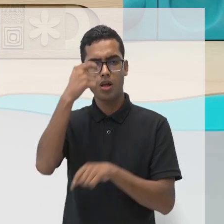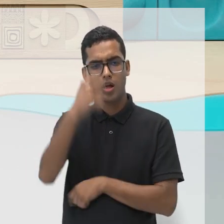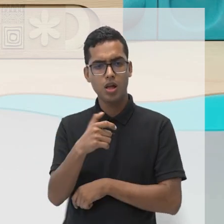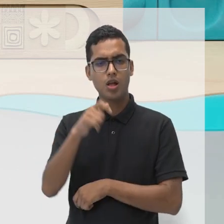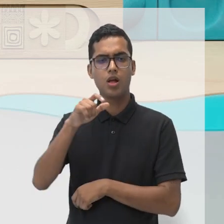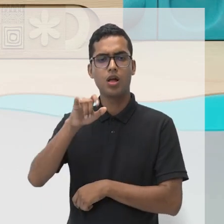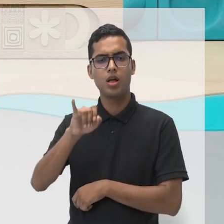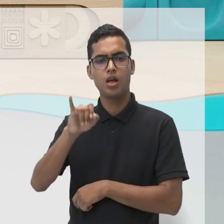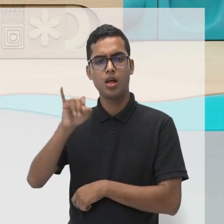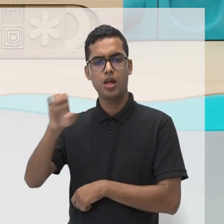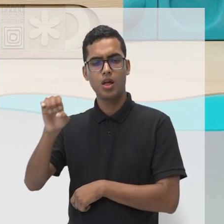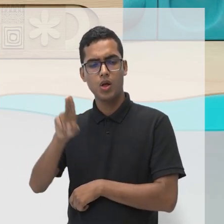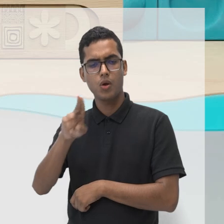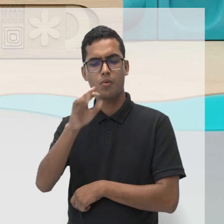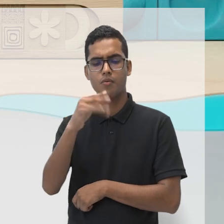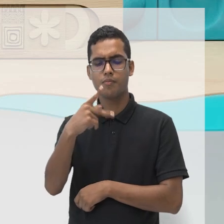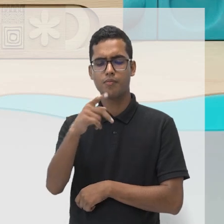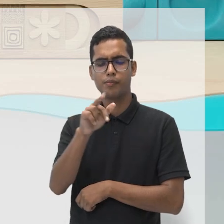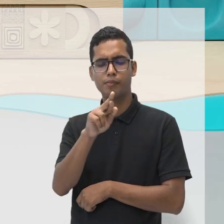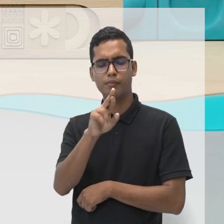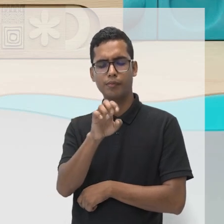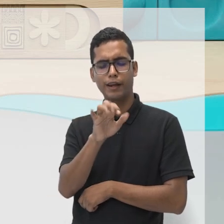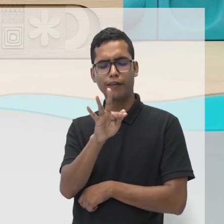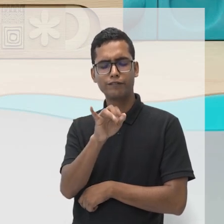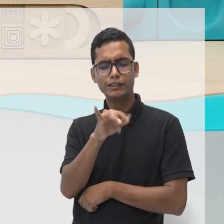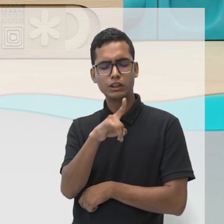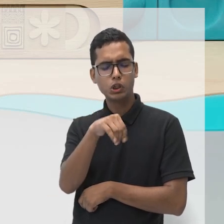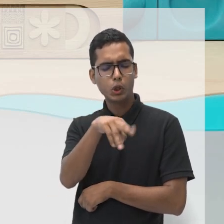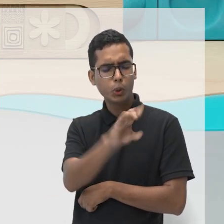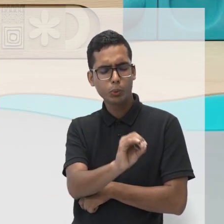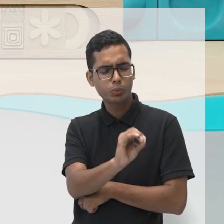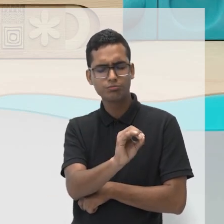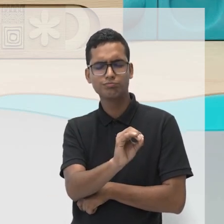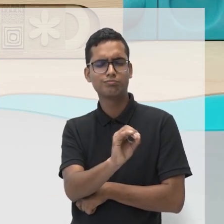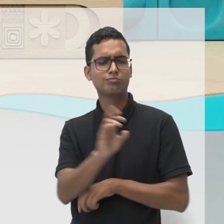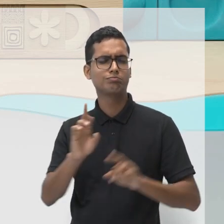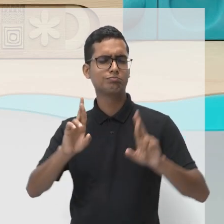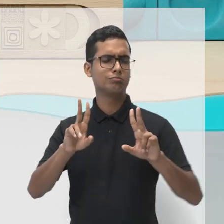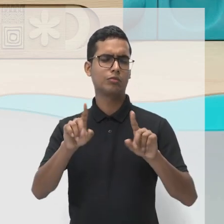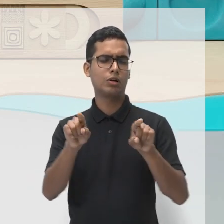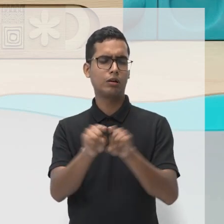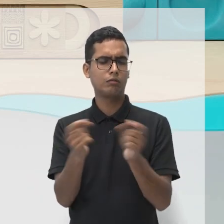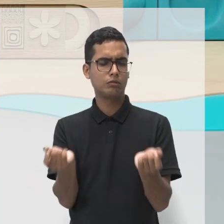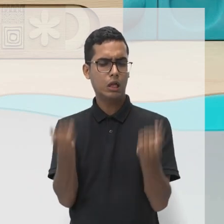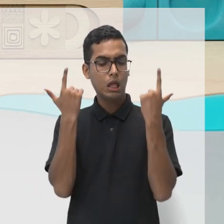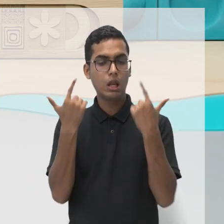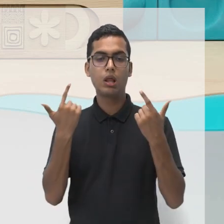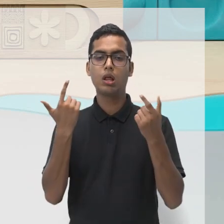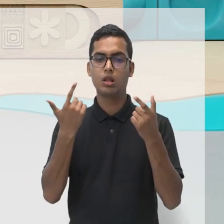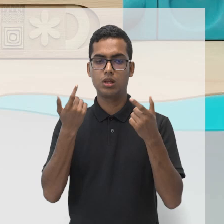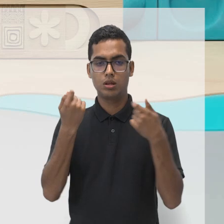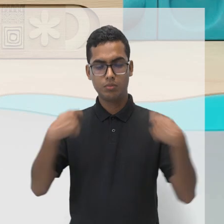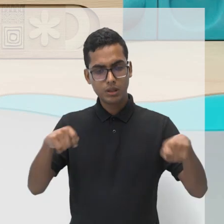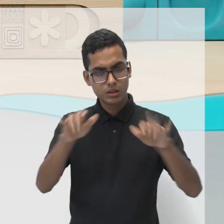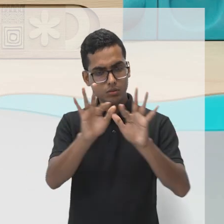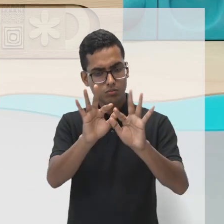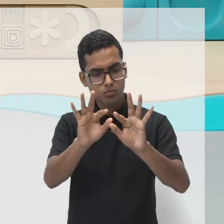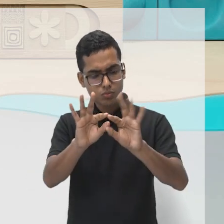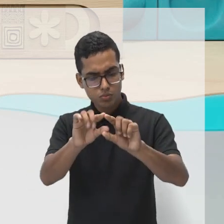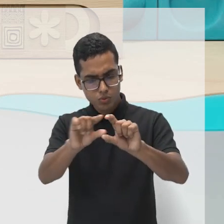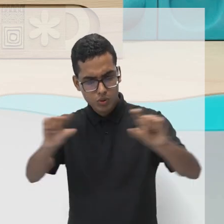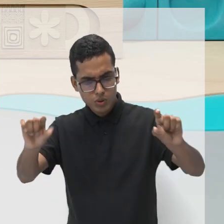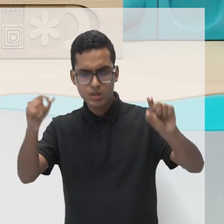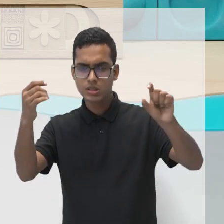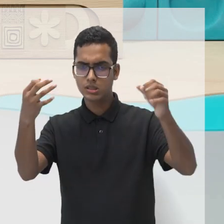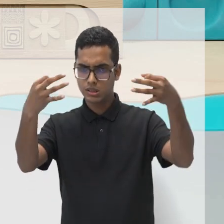assistindo TV. Não tem sentido, não tem cabimento essa tradução literal dessa forma, tá? Então isso aqui é